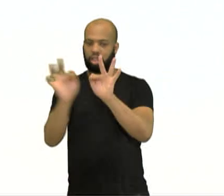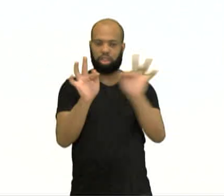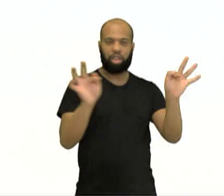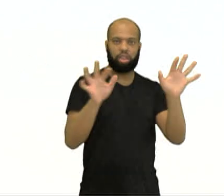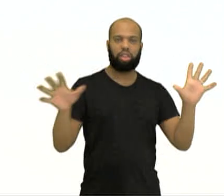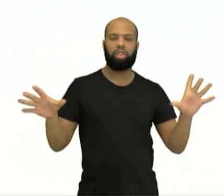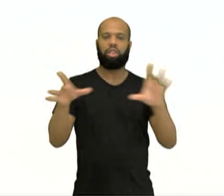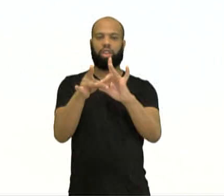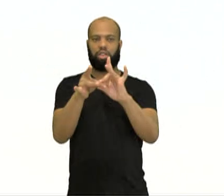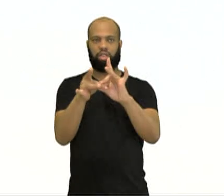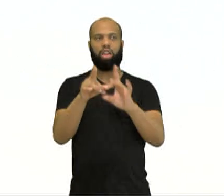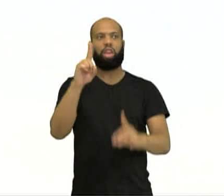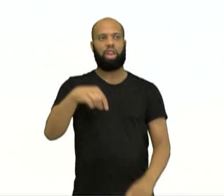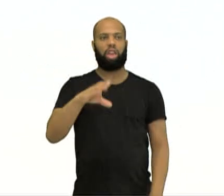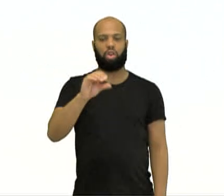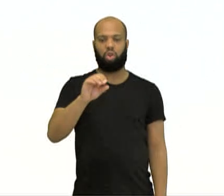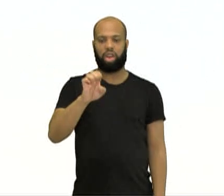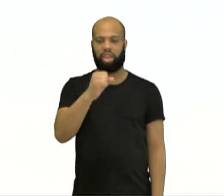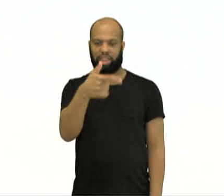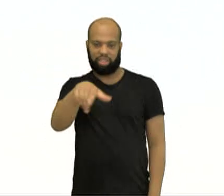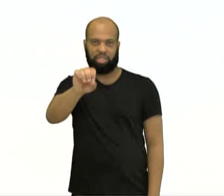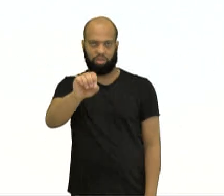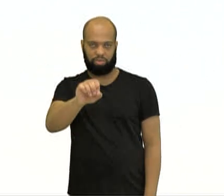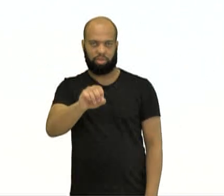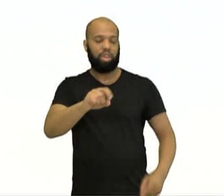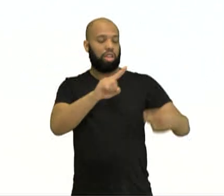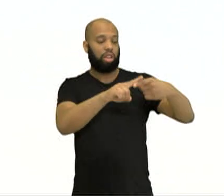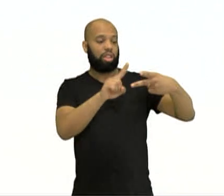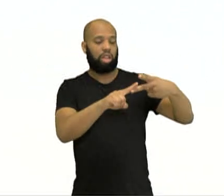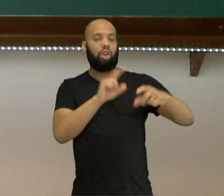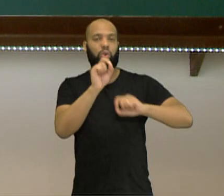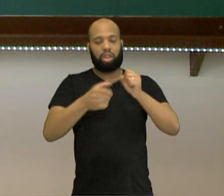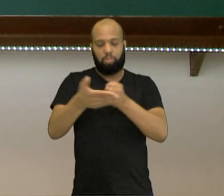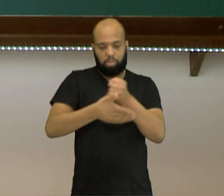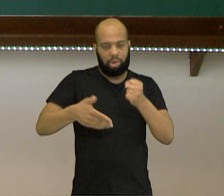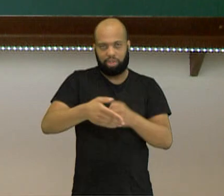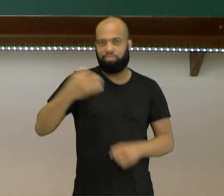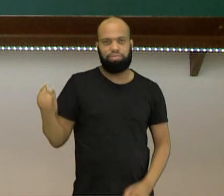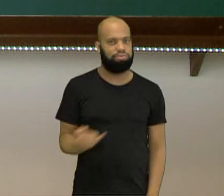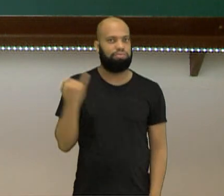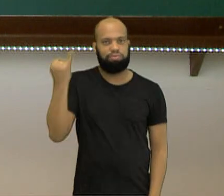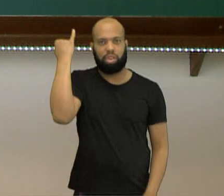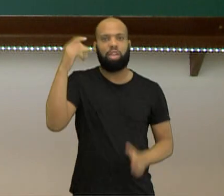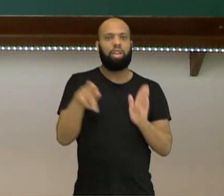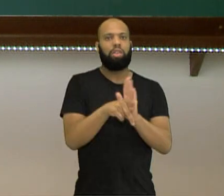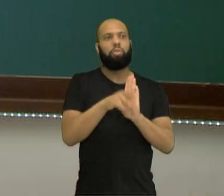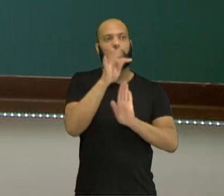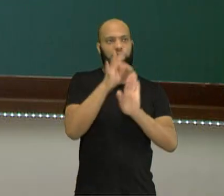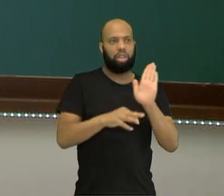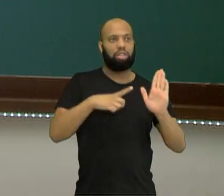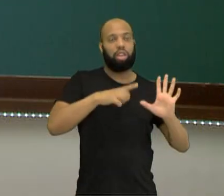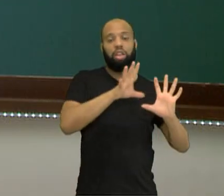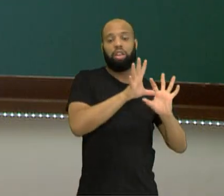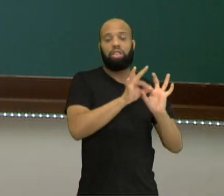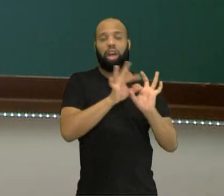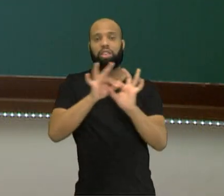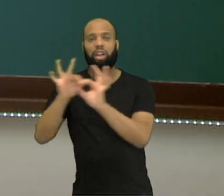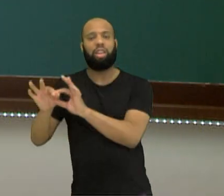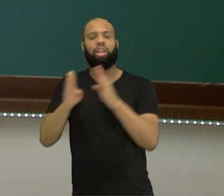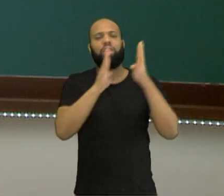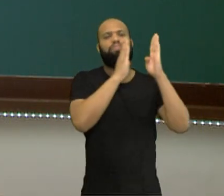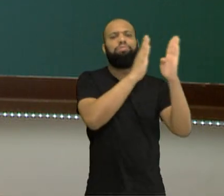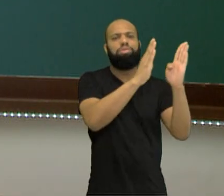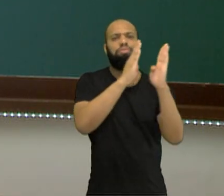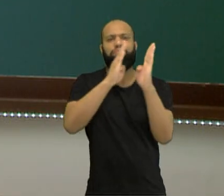e coerência são a base, são basilares em um texto. Precisa ter coerência, a sequência lógica